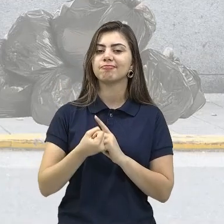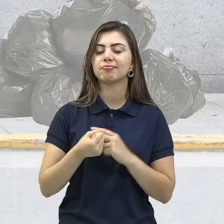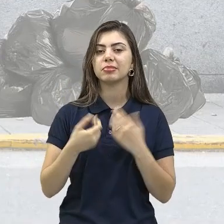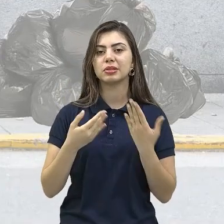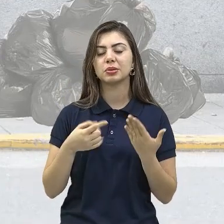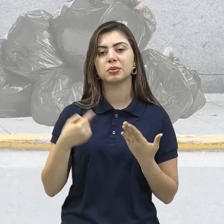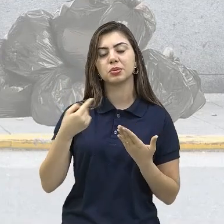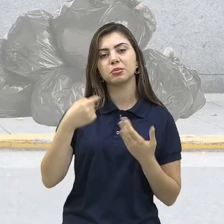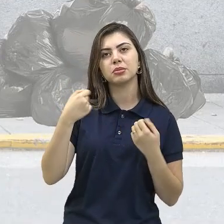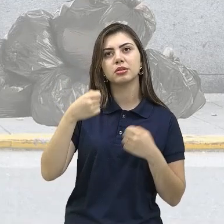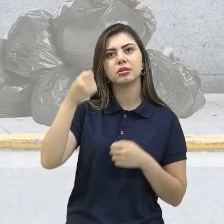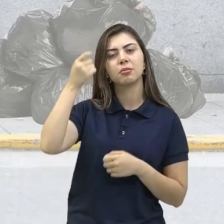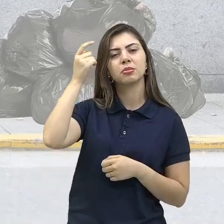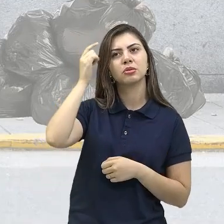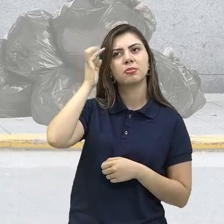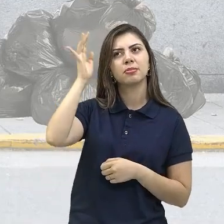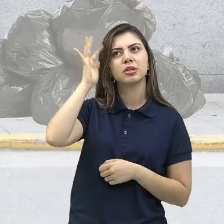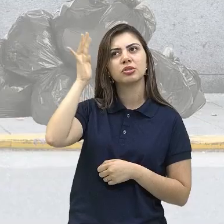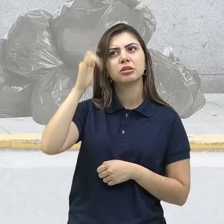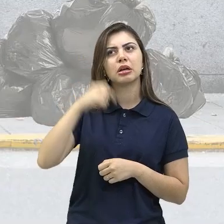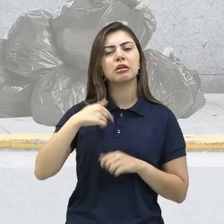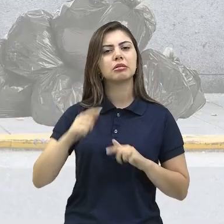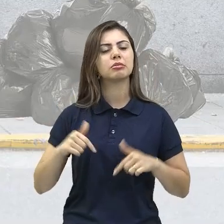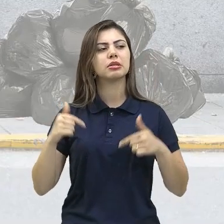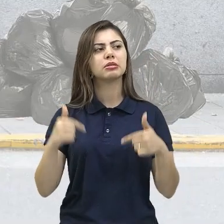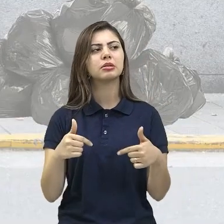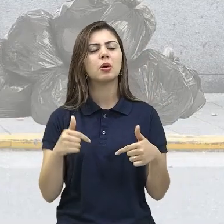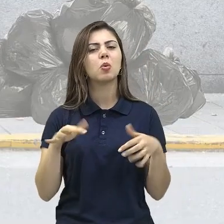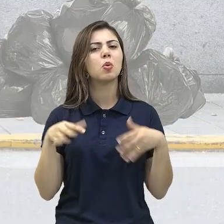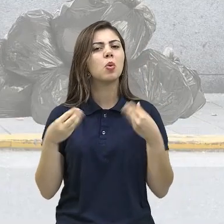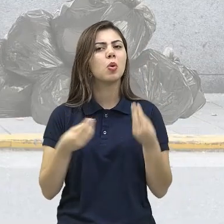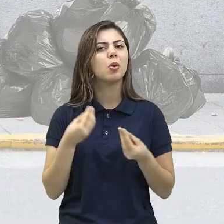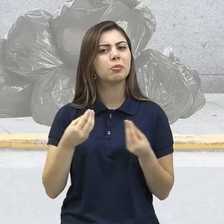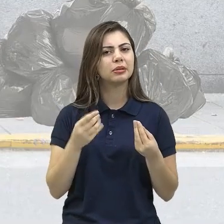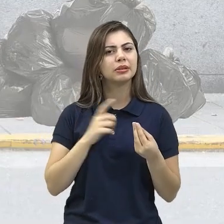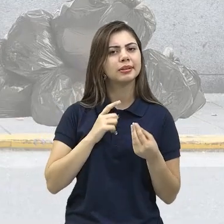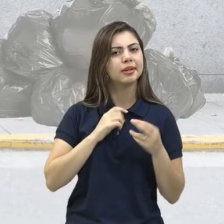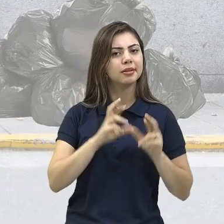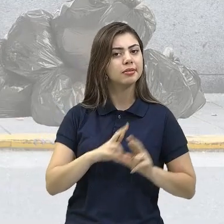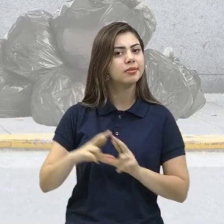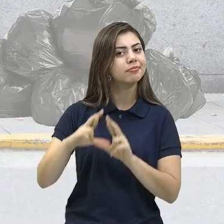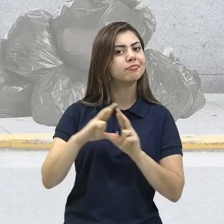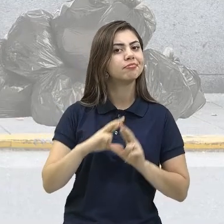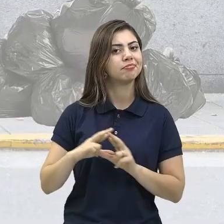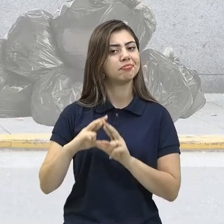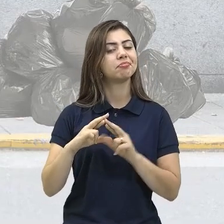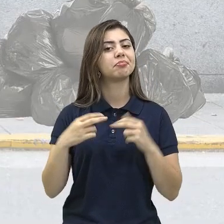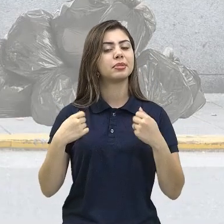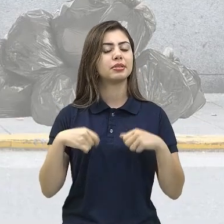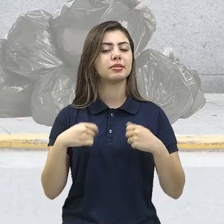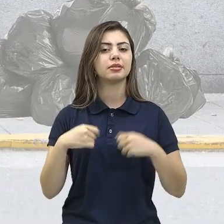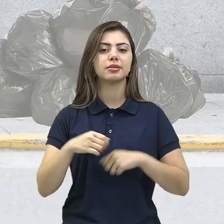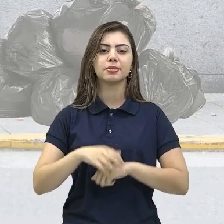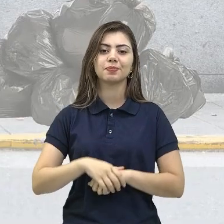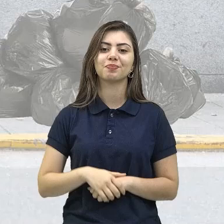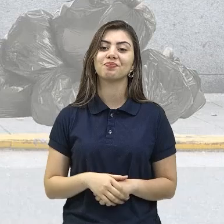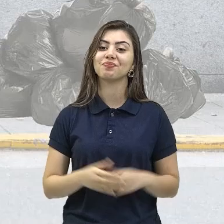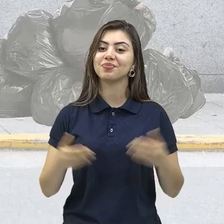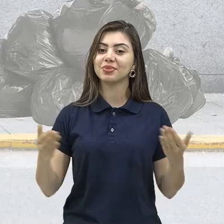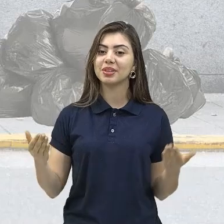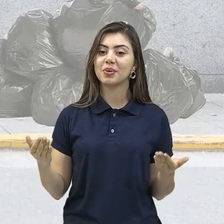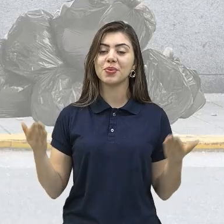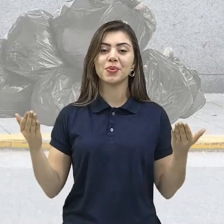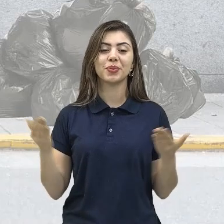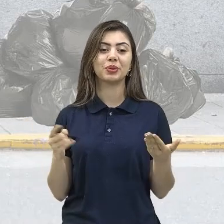nosso comportamento e adotar hábitos sustentáveis e organizados. Por isso, hoje vamos